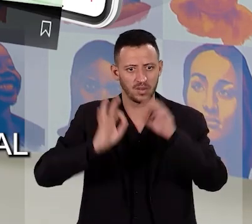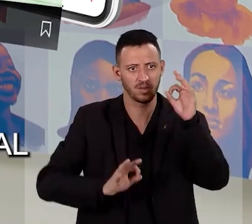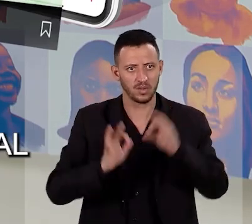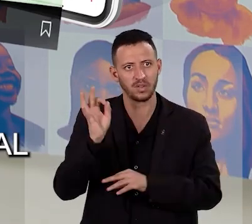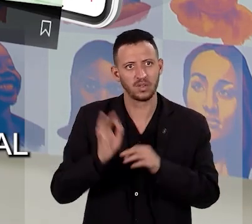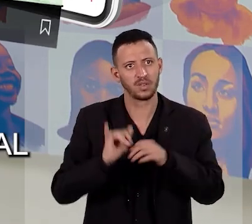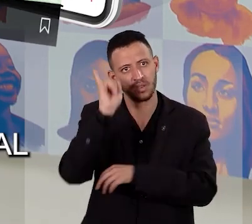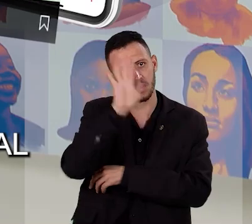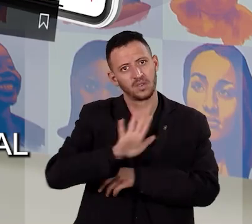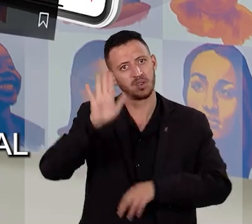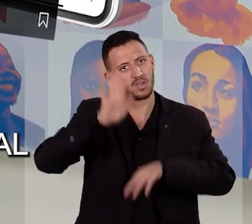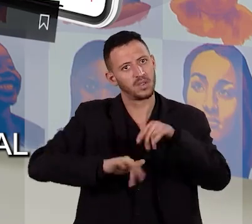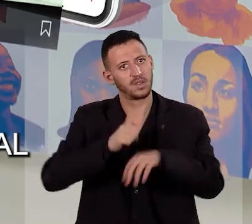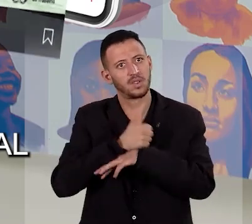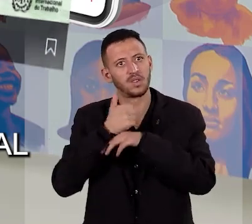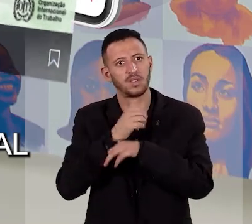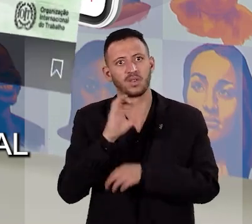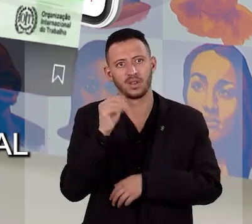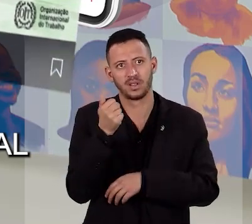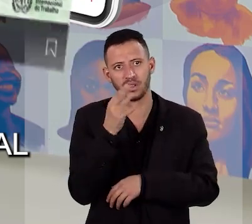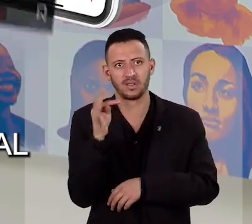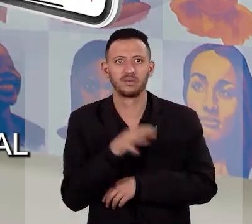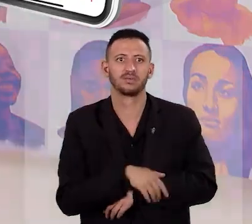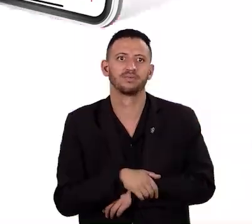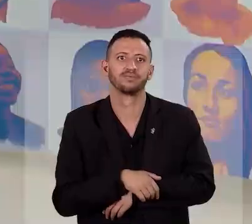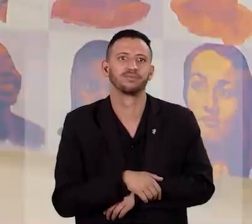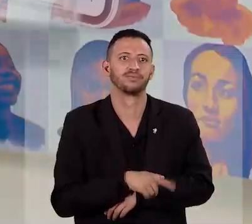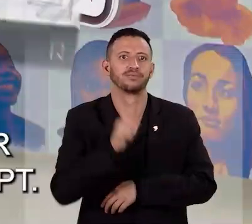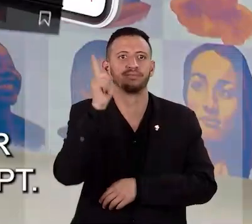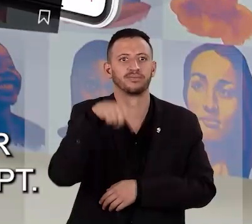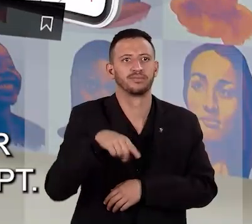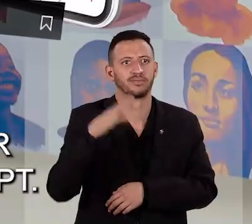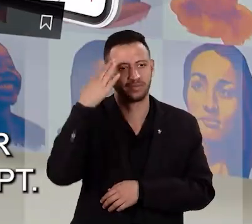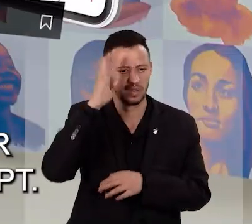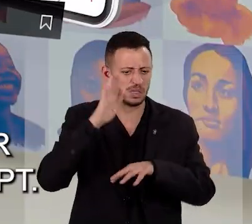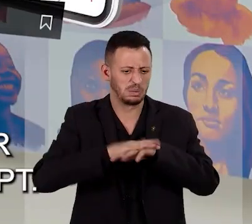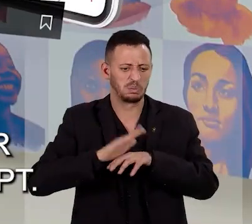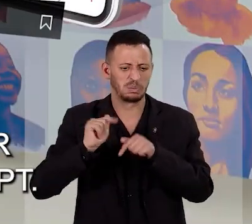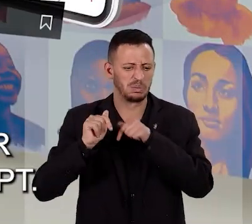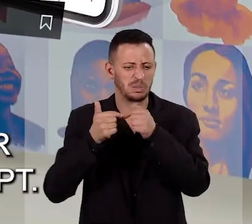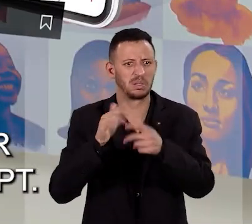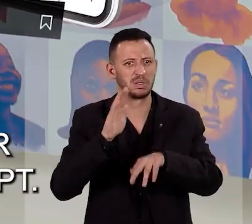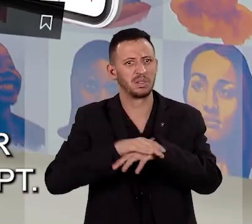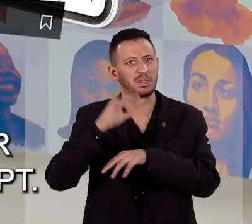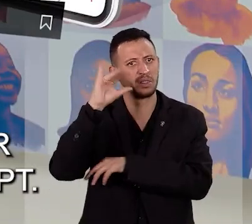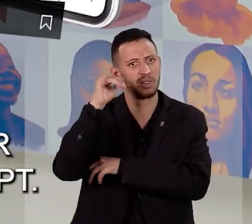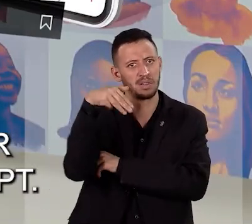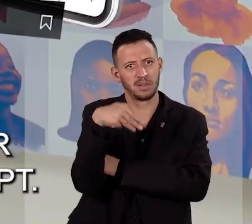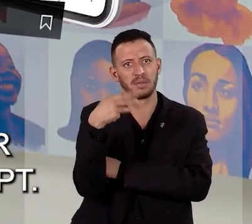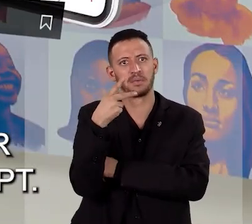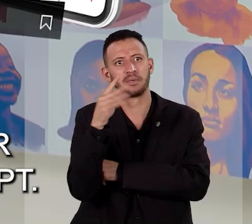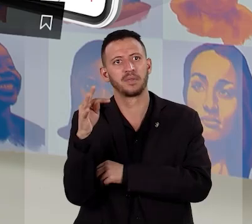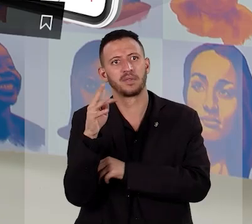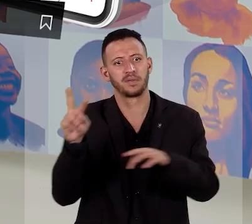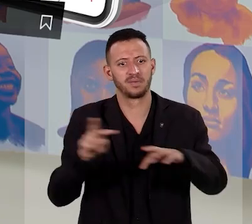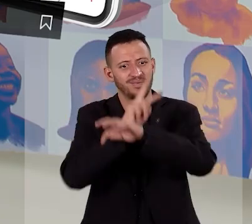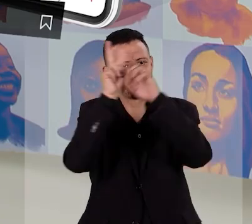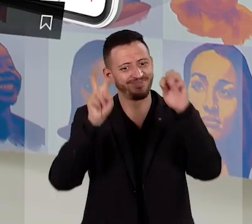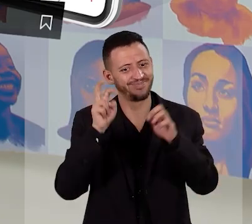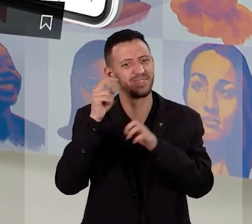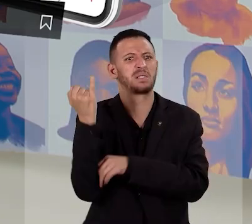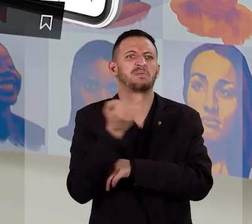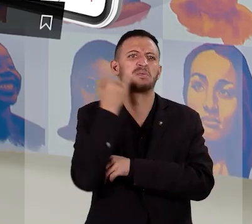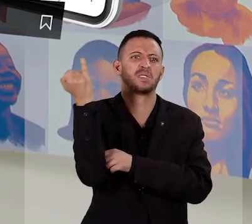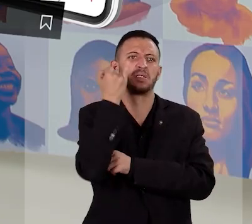com a Organização Internacional do Trabalho, a OIT. E uma das publicações de maior repercussão no Instagram do MPT trata